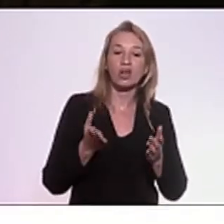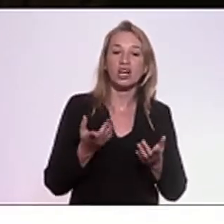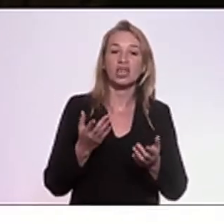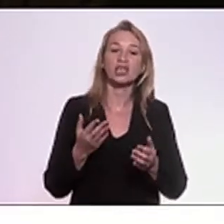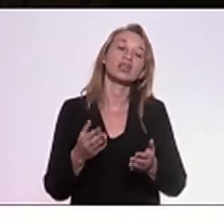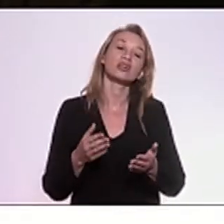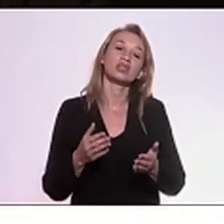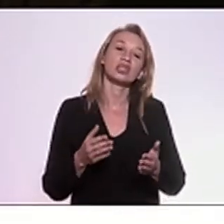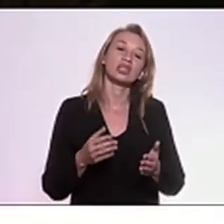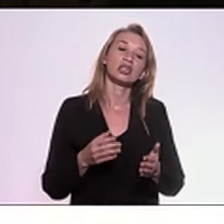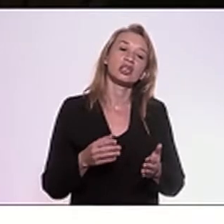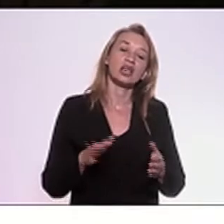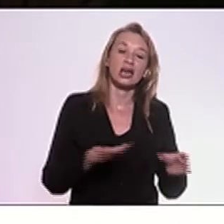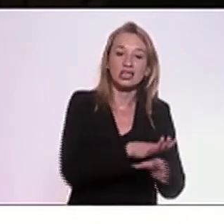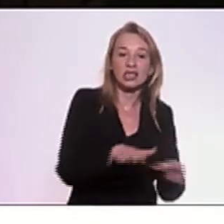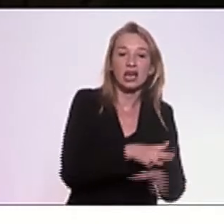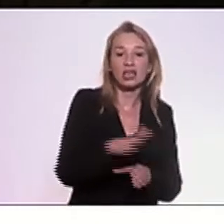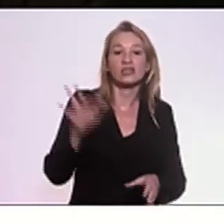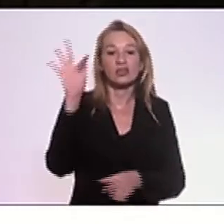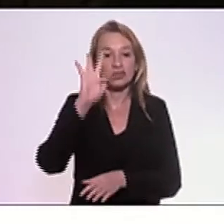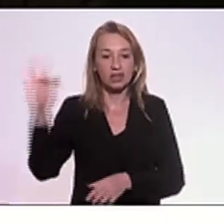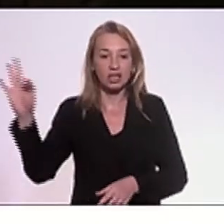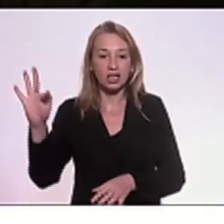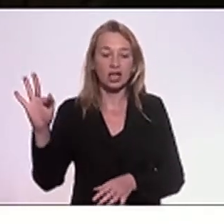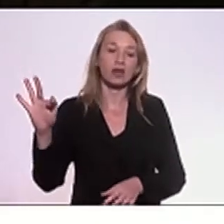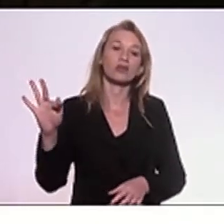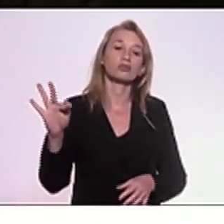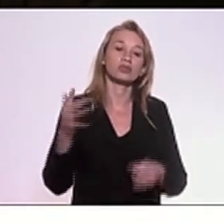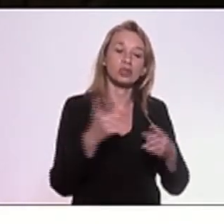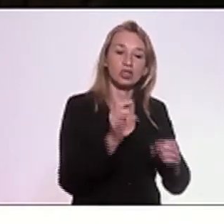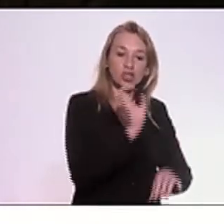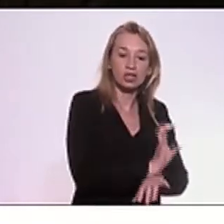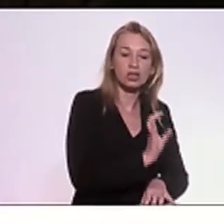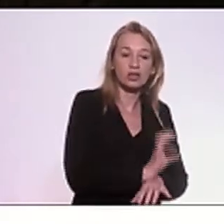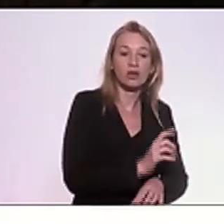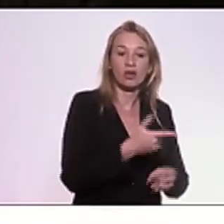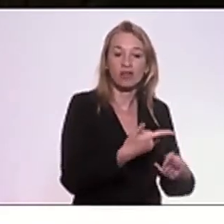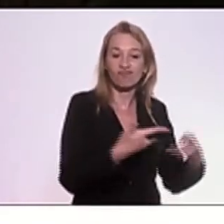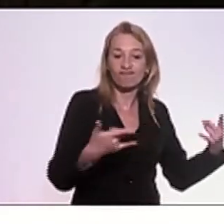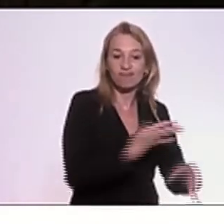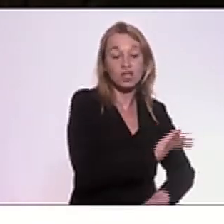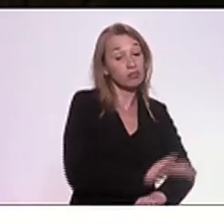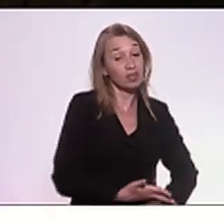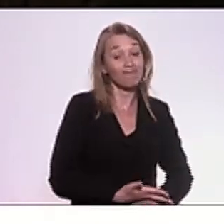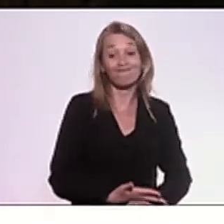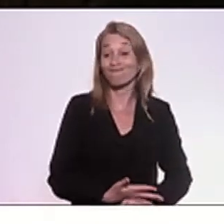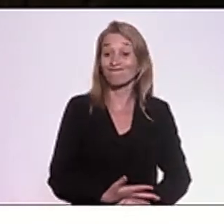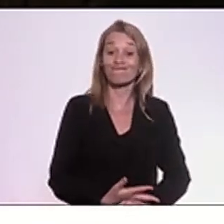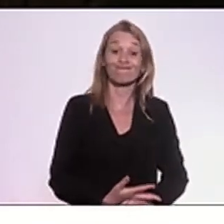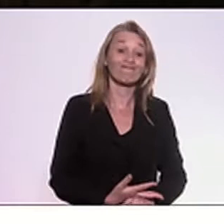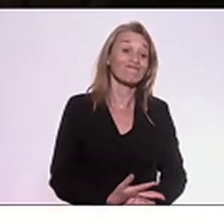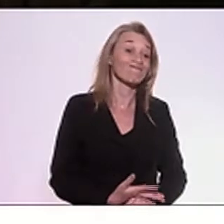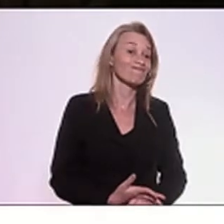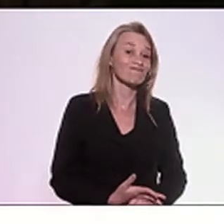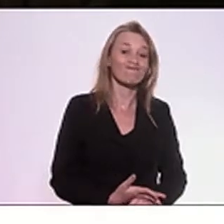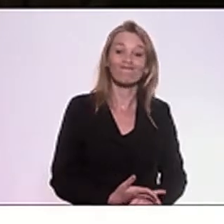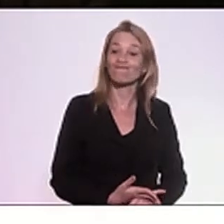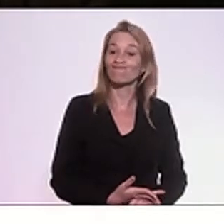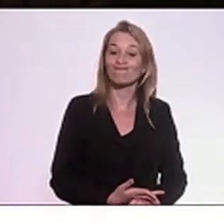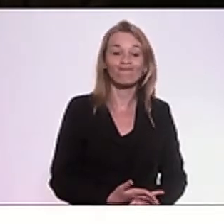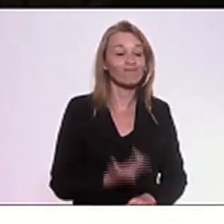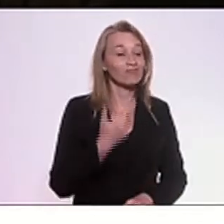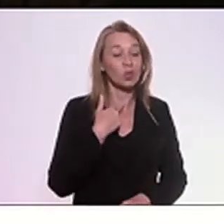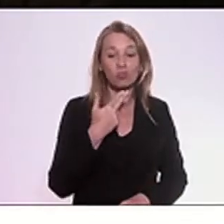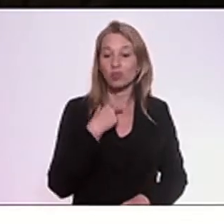e a nível federal, infelizmente seria passar um cheque em branco. E aí, quanto a isso, presidente, a gente não pode nos furtar